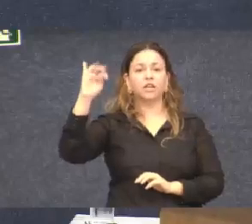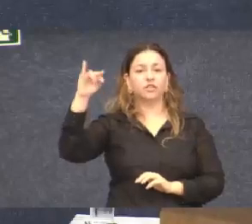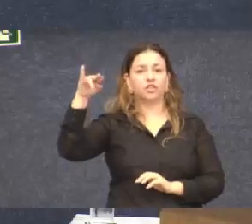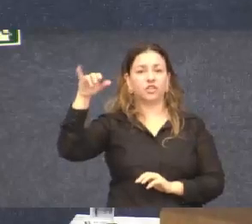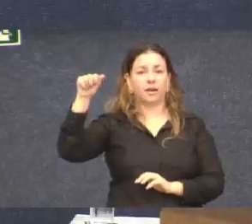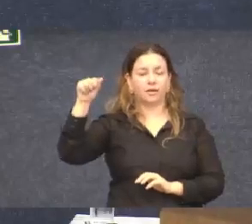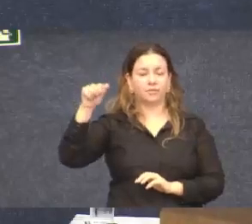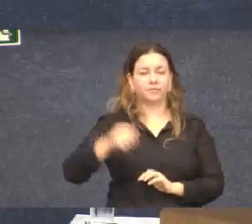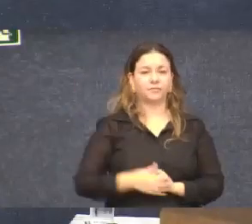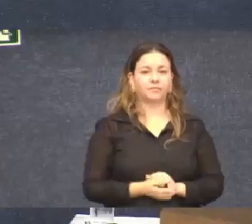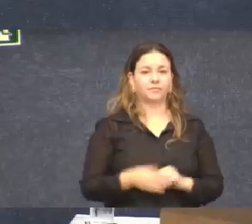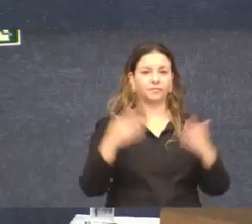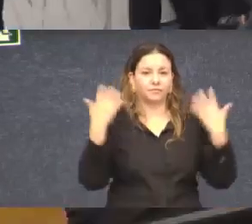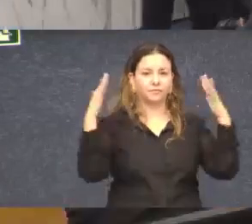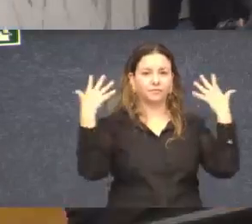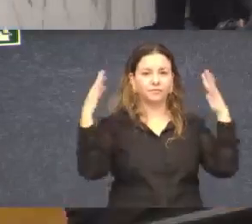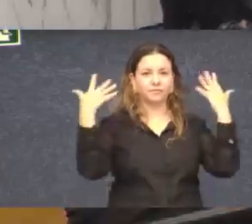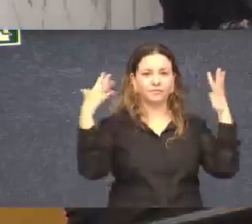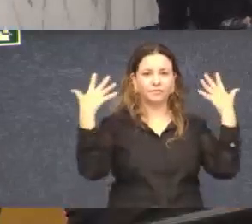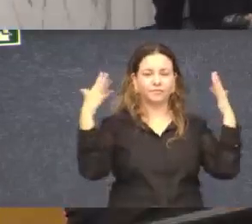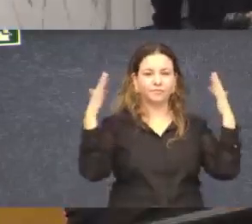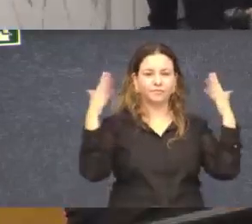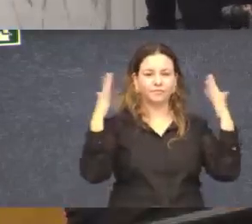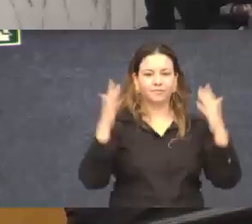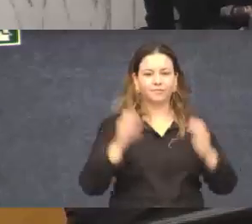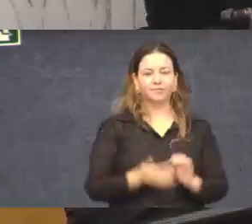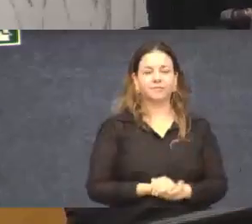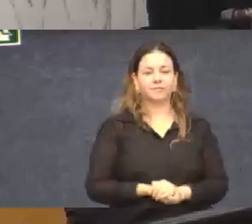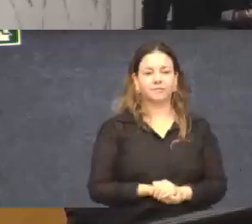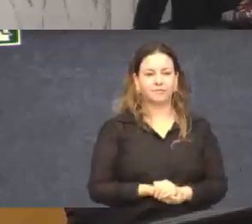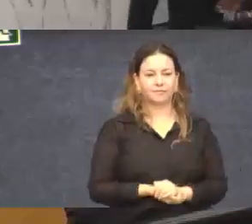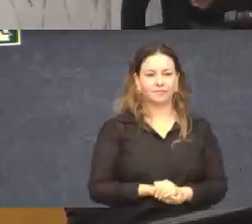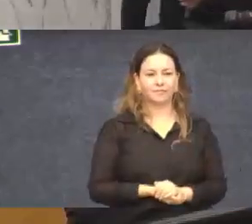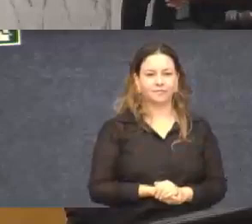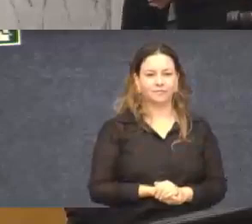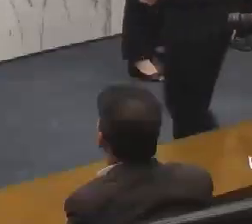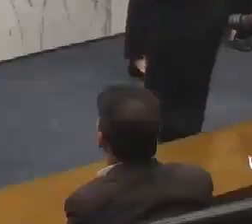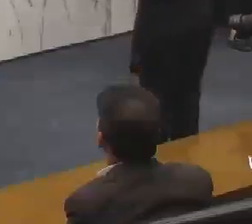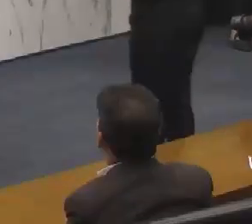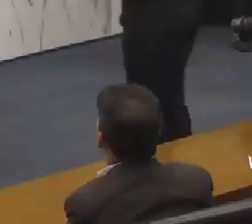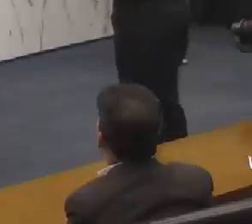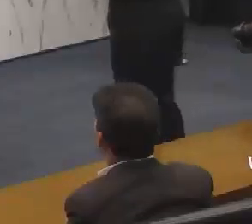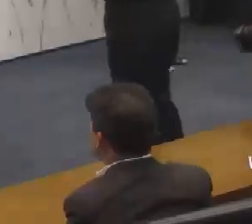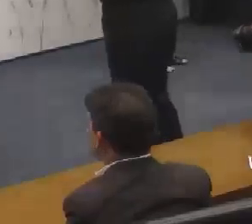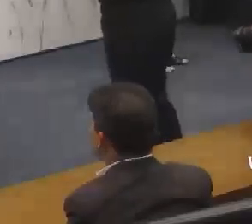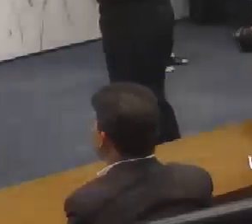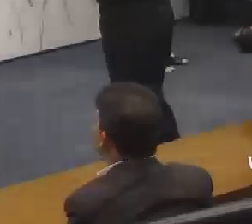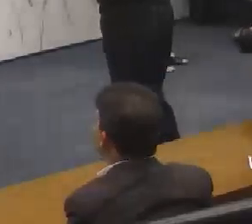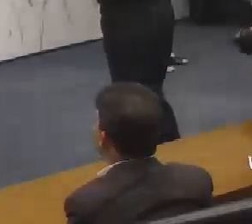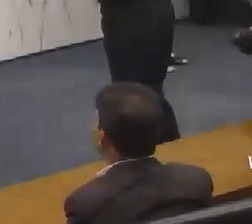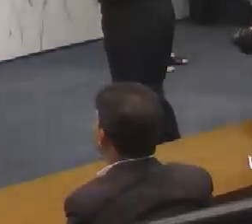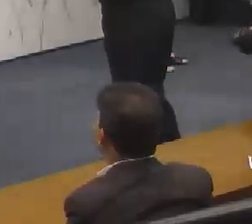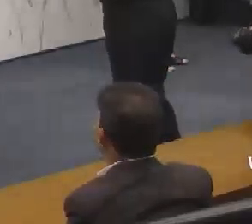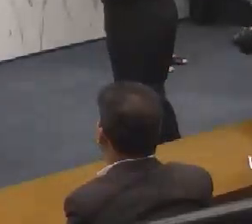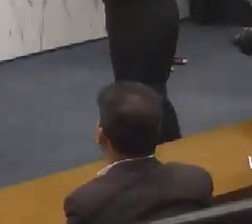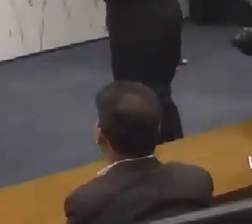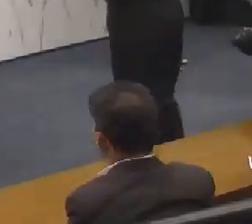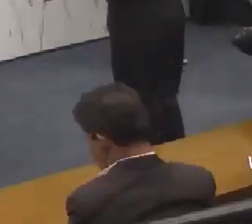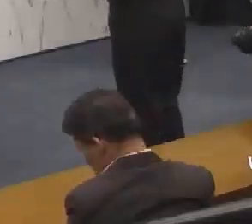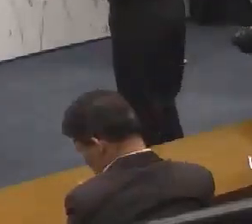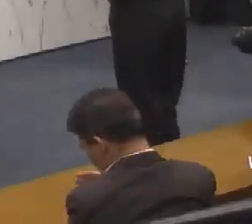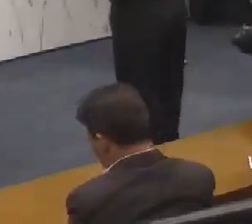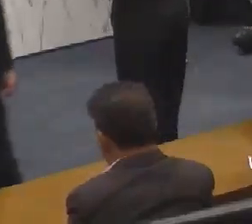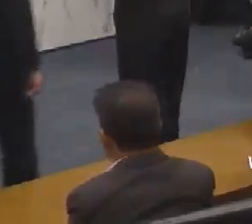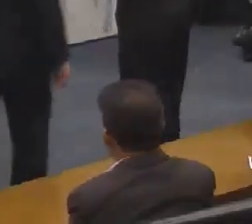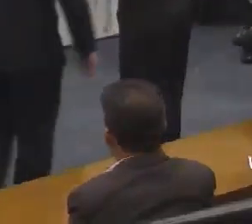saber viver. Toda pedra no caminho você pode retirar. Uma flor que tem